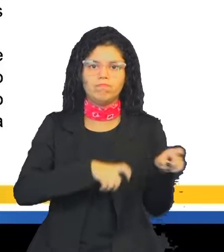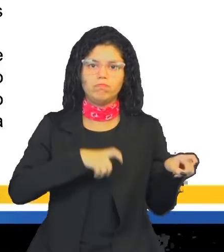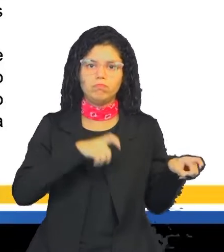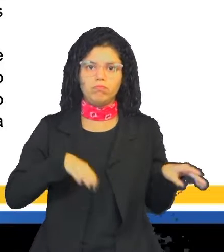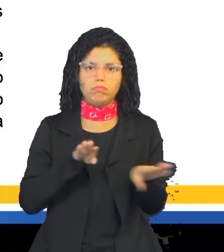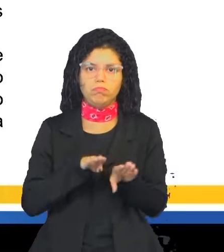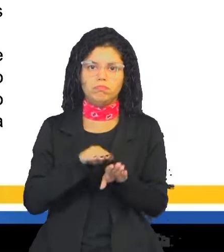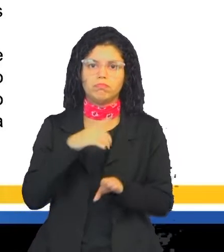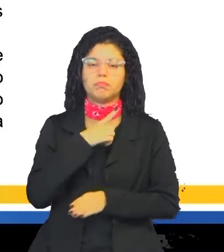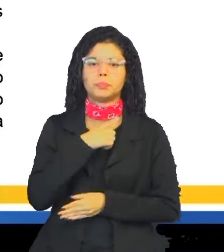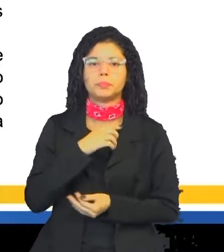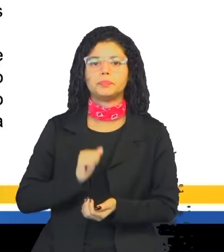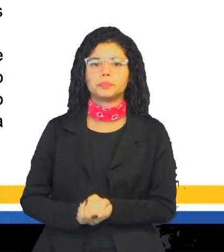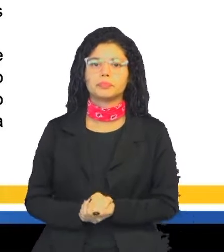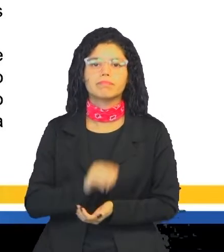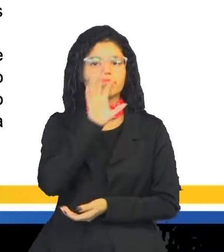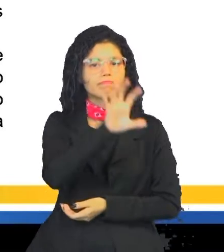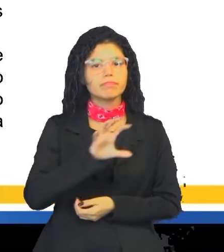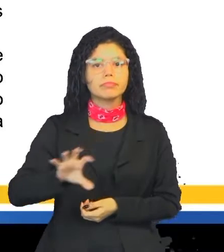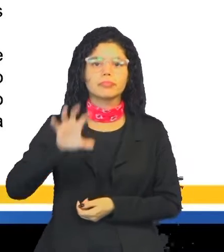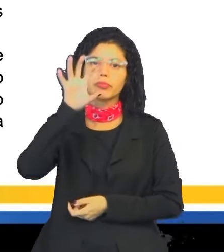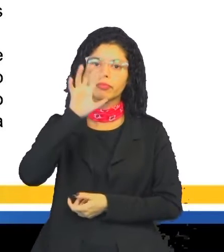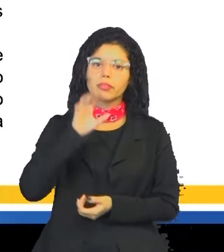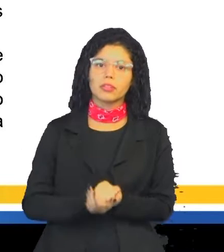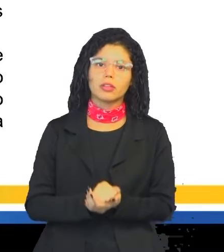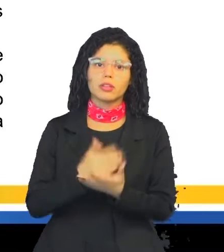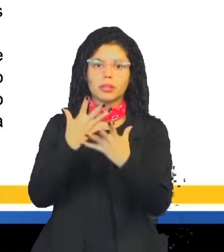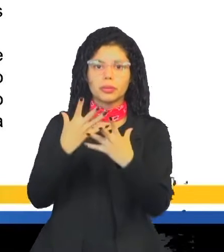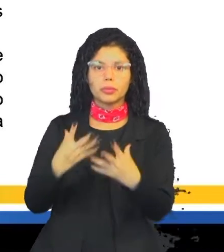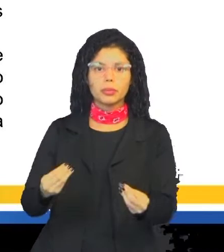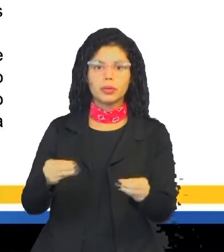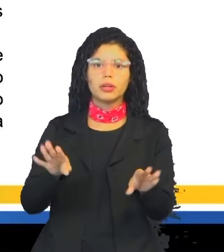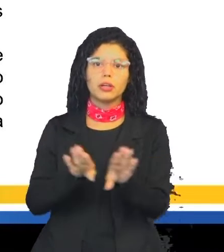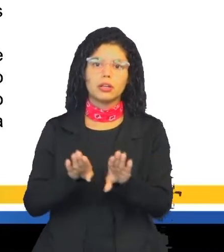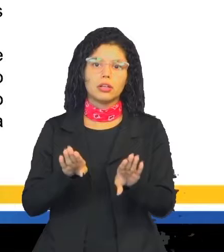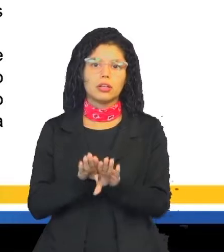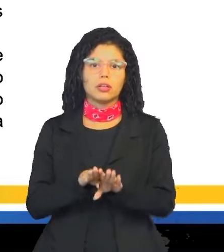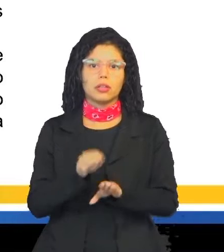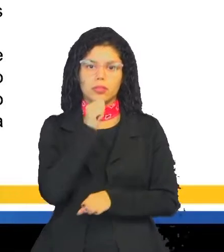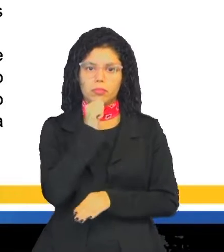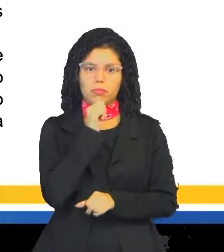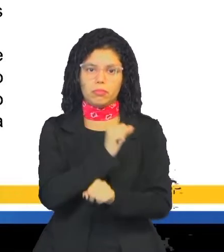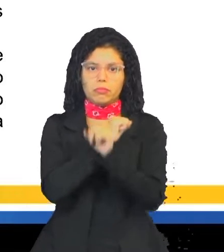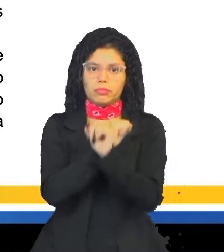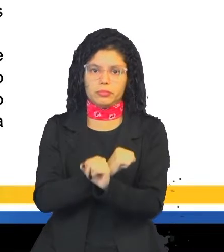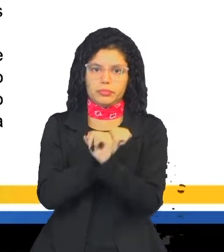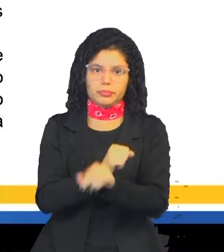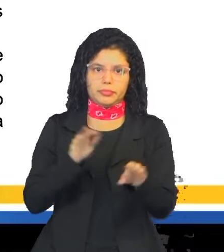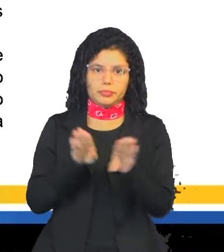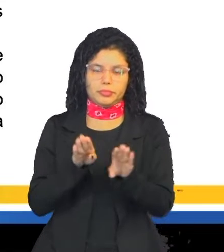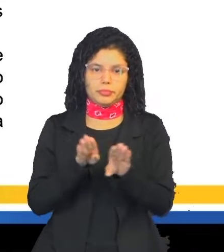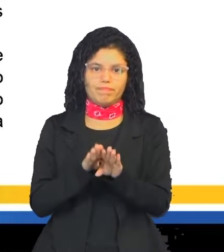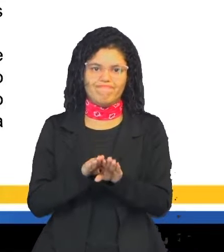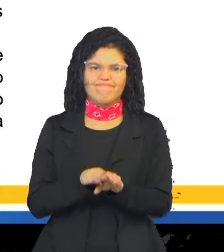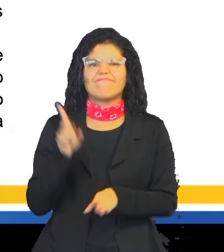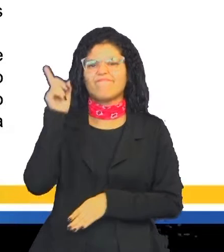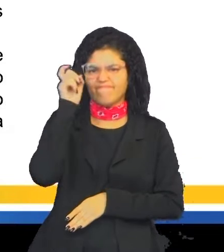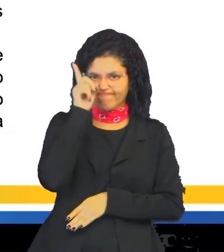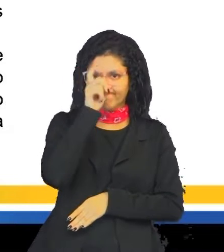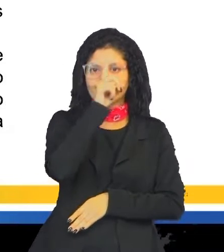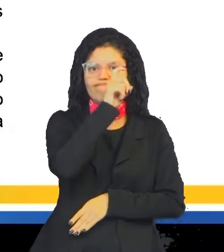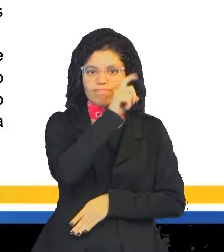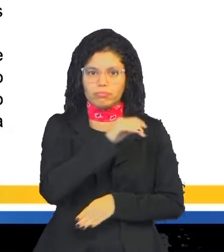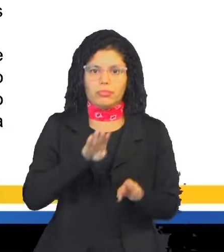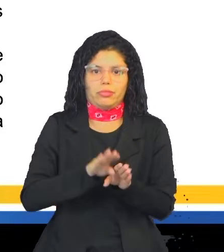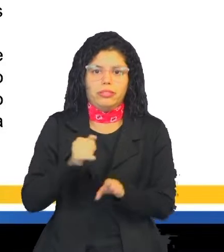colonizador da sua região e acabavam se interiorizando mais. A escravidão no Brasil, ela foi tão cruel